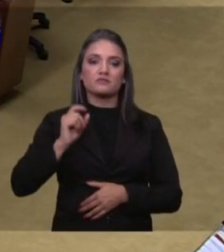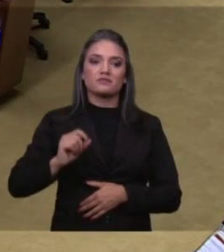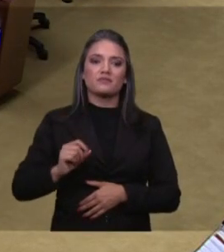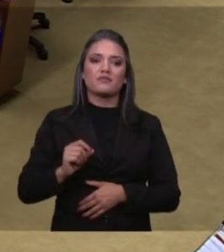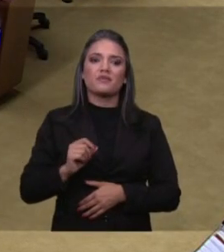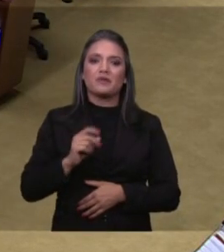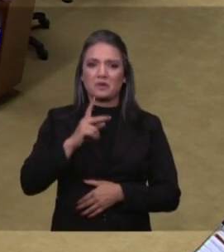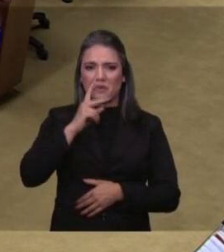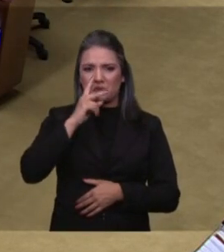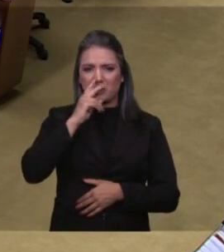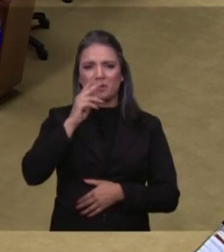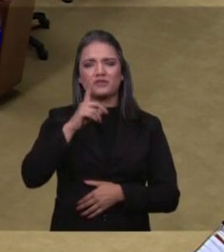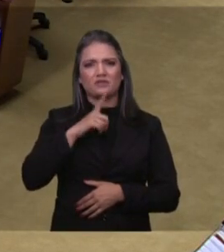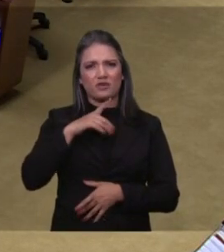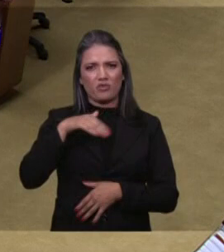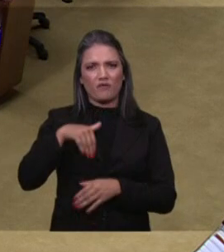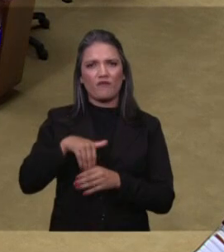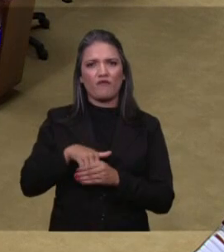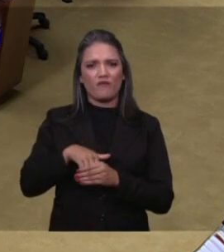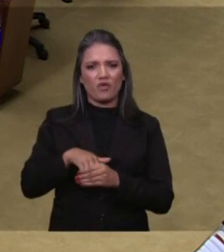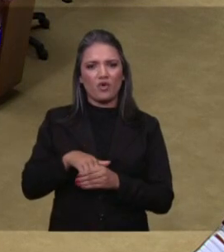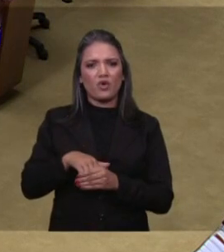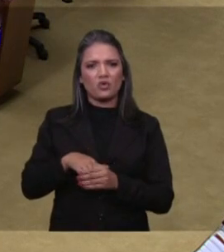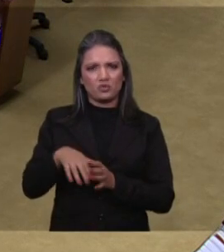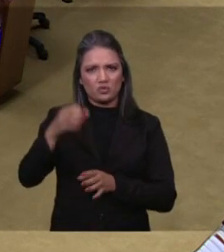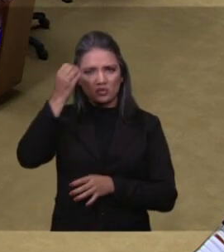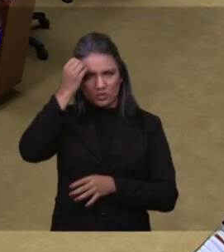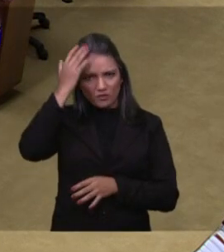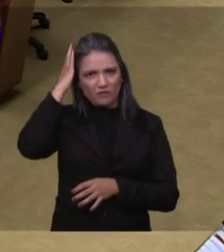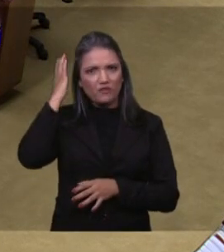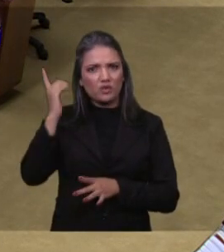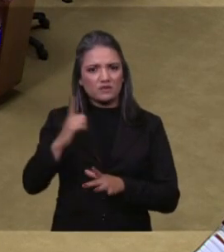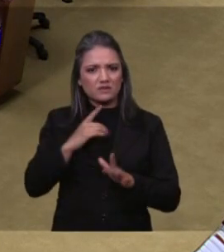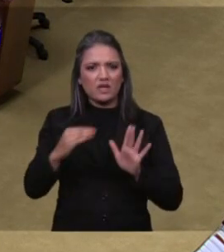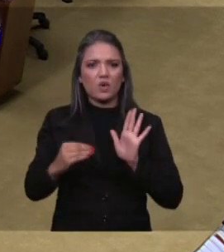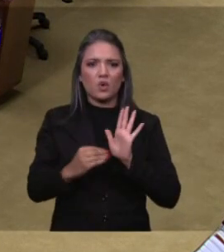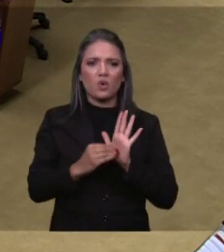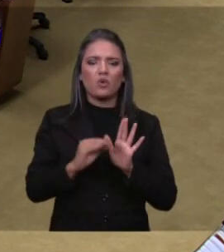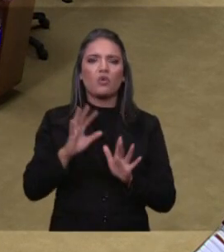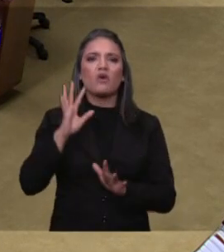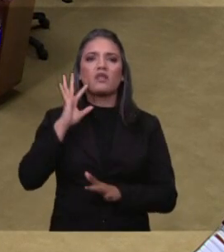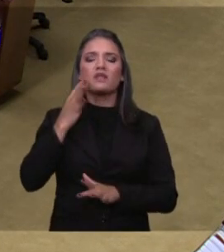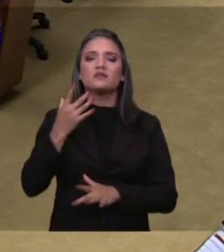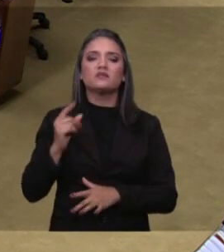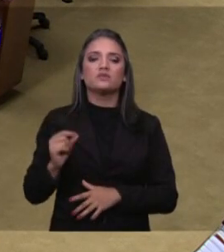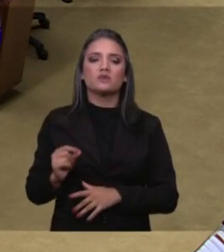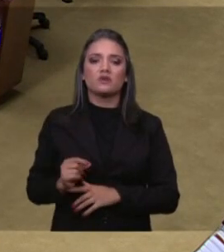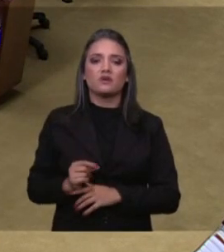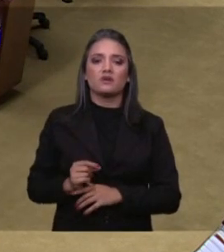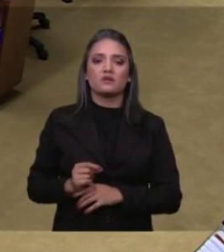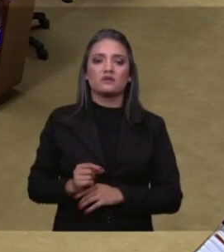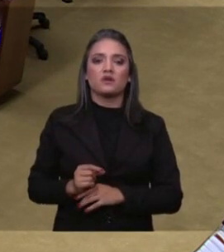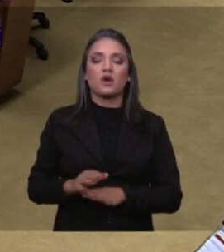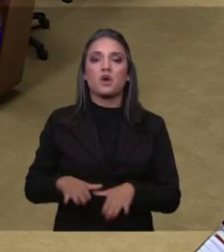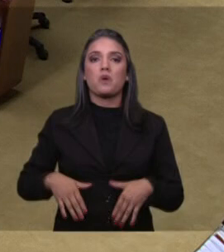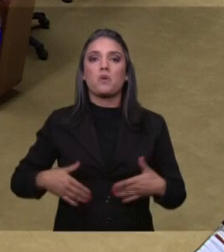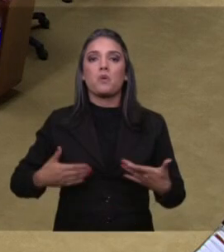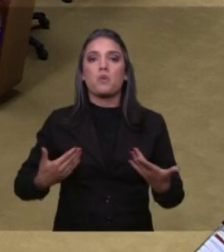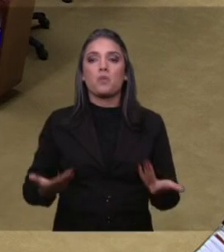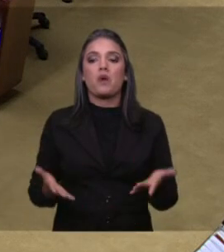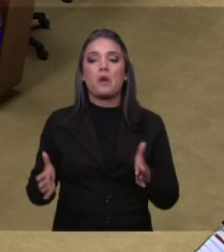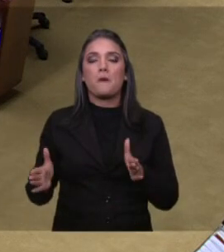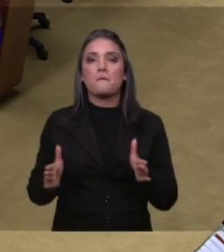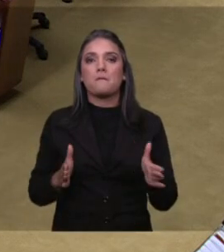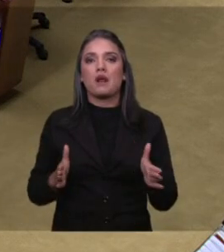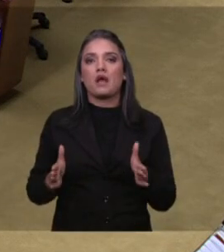segunda questão que estava no voto do eminente ministro Luiz Fux, que é decidir qual seria o prazo